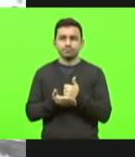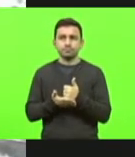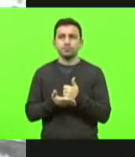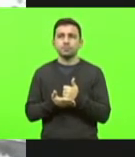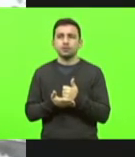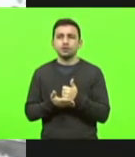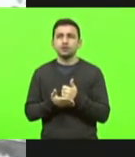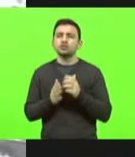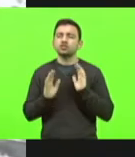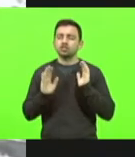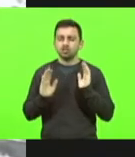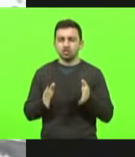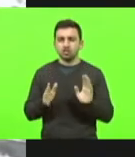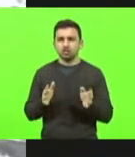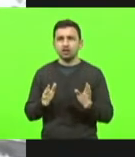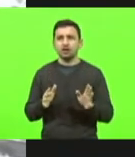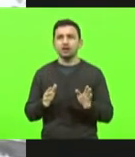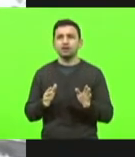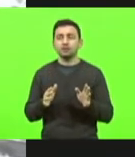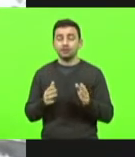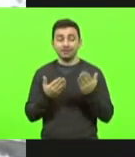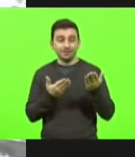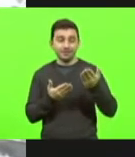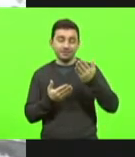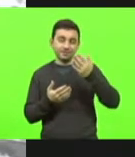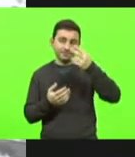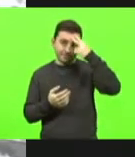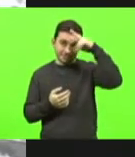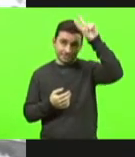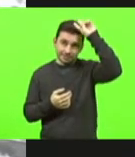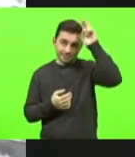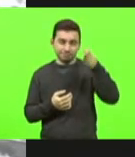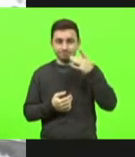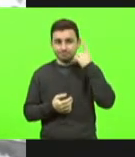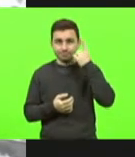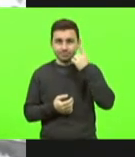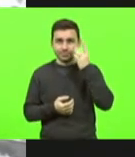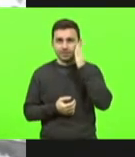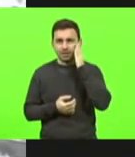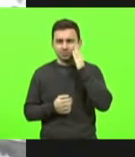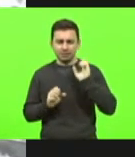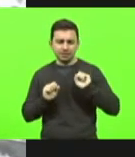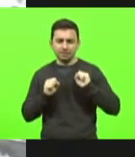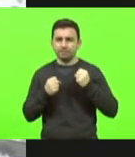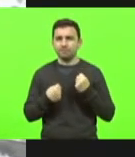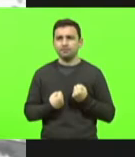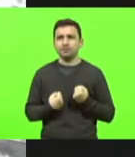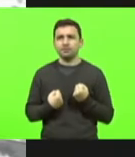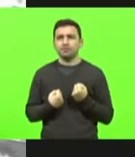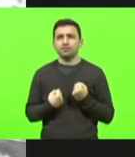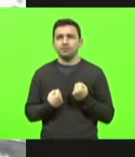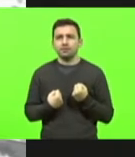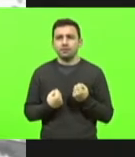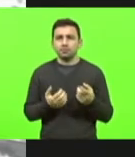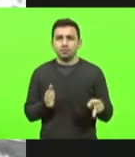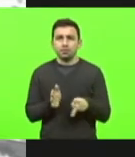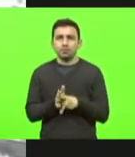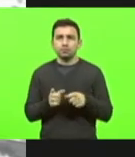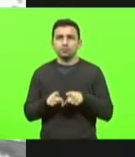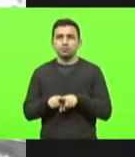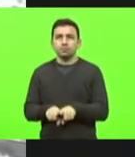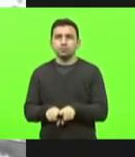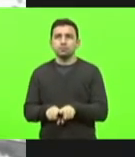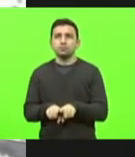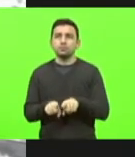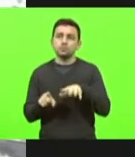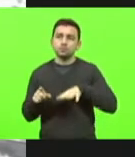já é uma parceira, né, o deputado Vicente aí já é um defensor dessa, né, dessa parceria, então... E todos